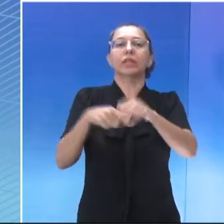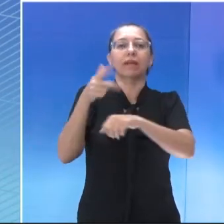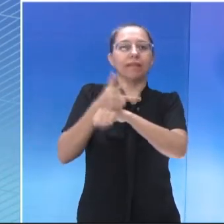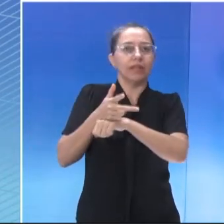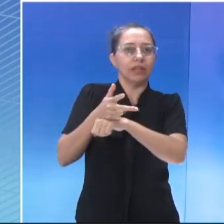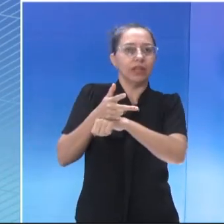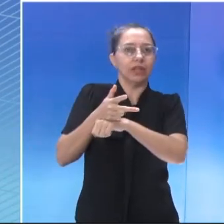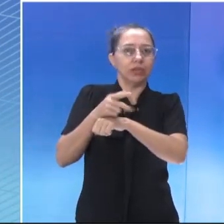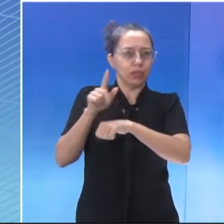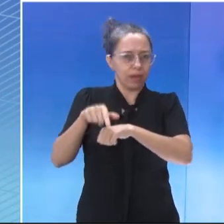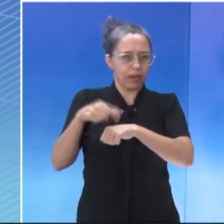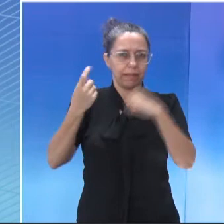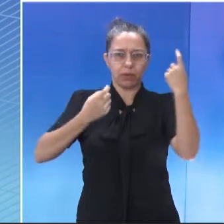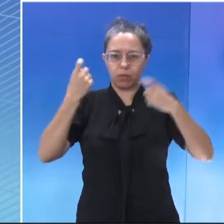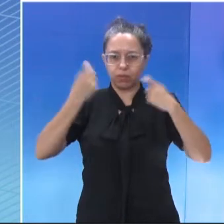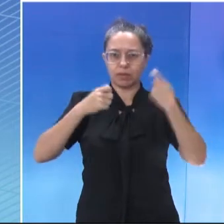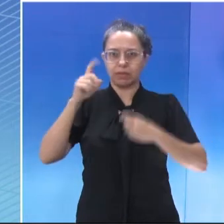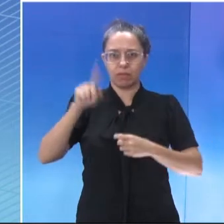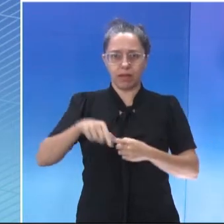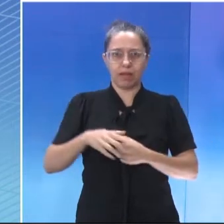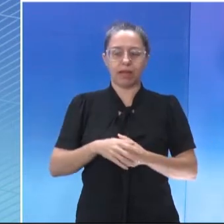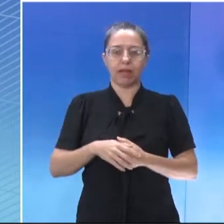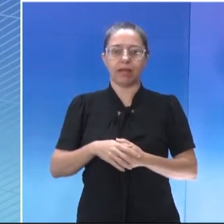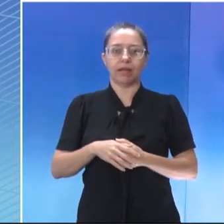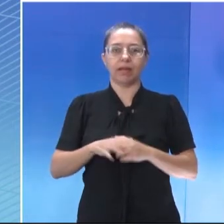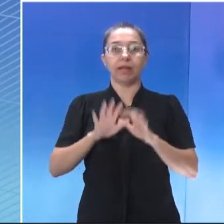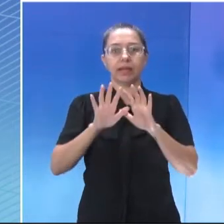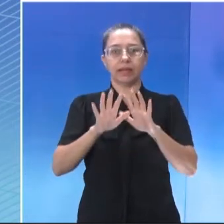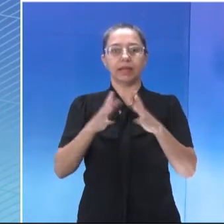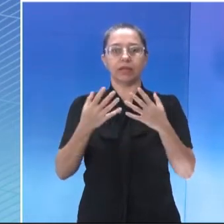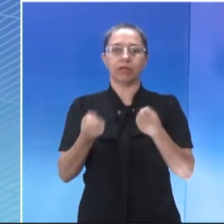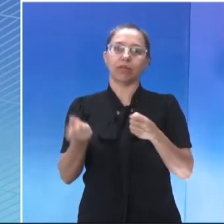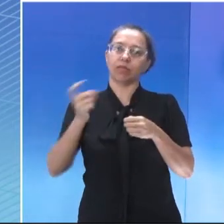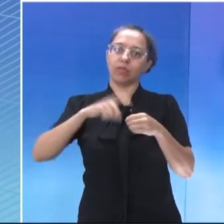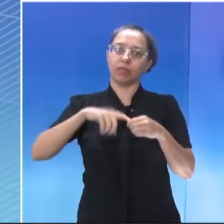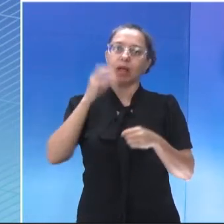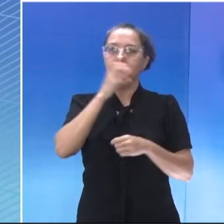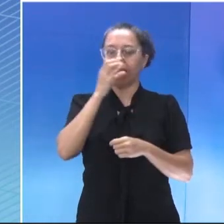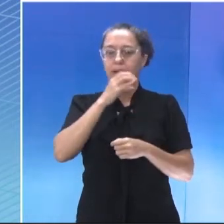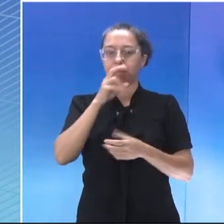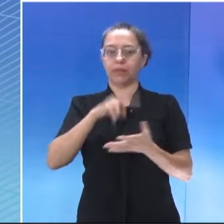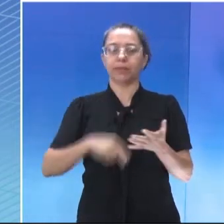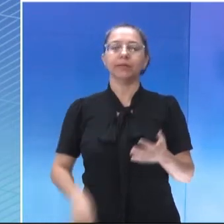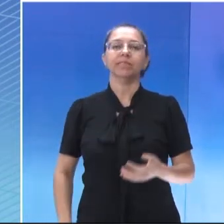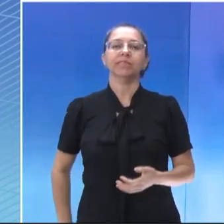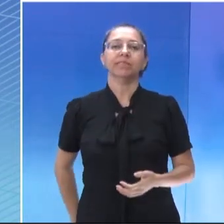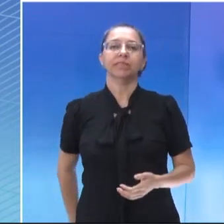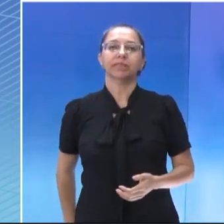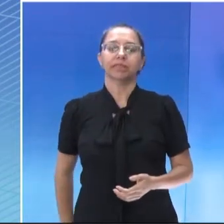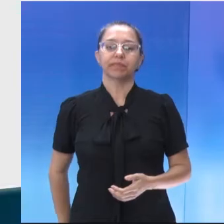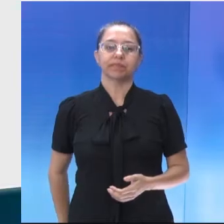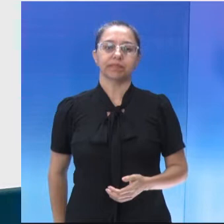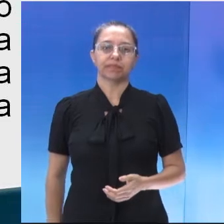interpretação artística, é isso que está falando no nosso texto? Vamos ler rapidinho aí a questão, vamos voltar nela.